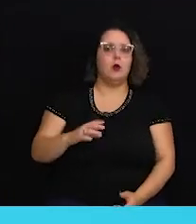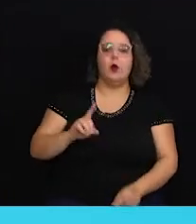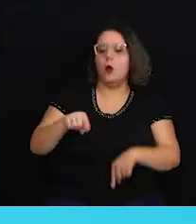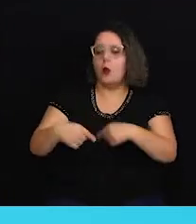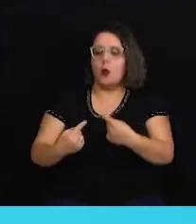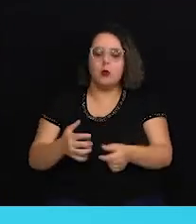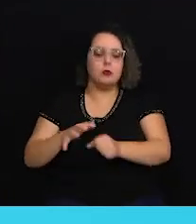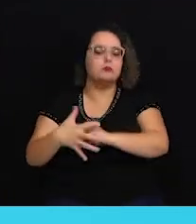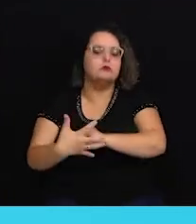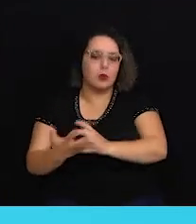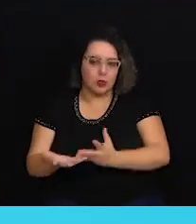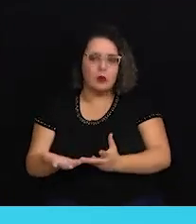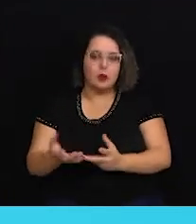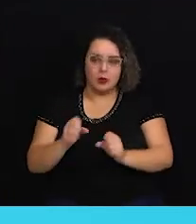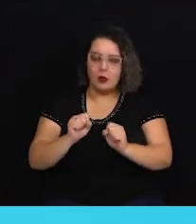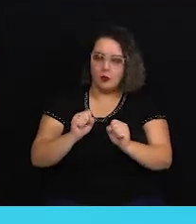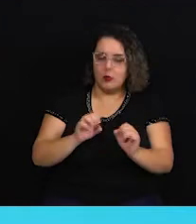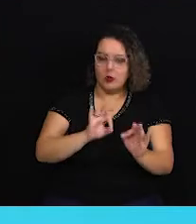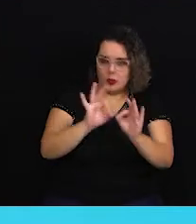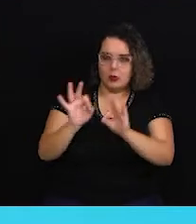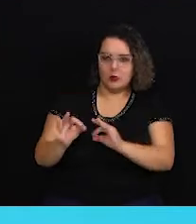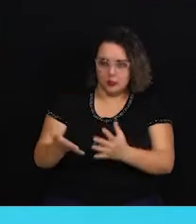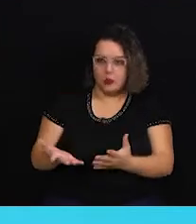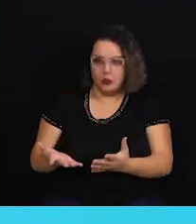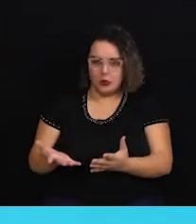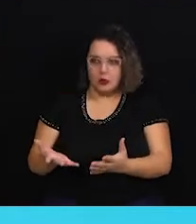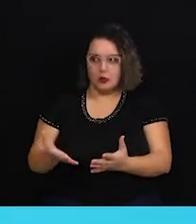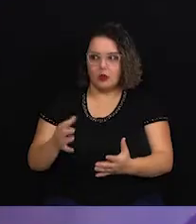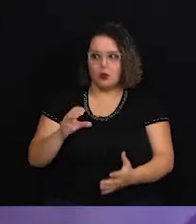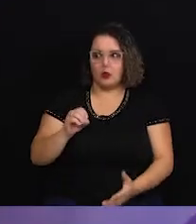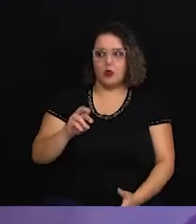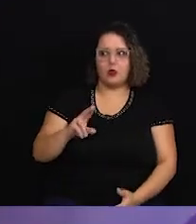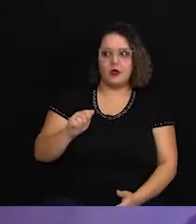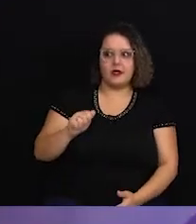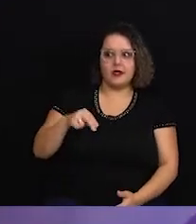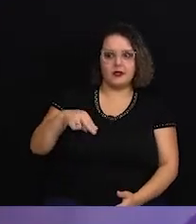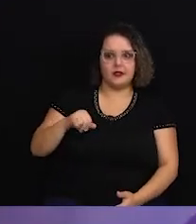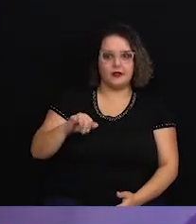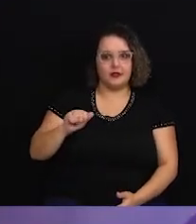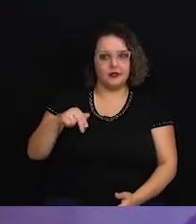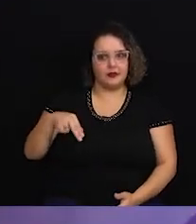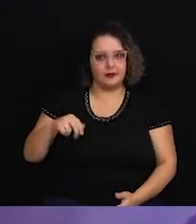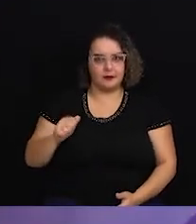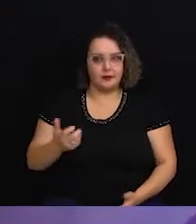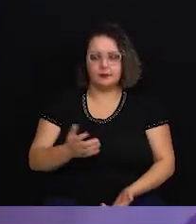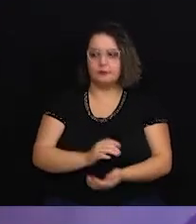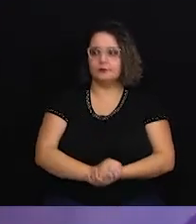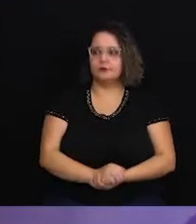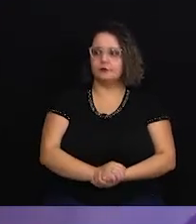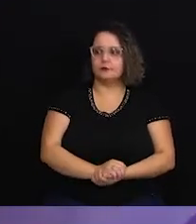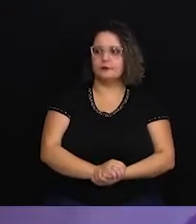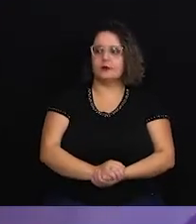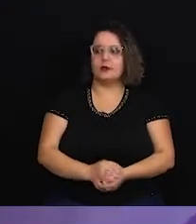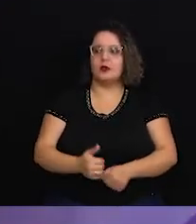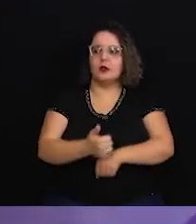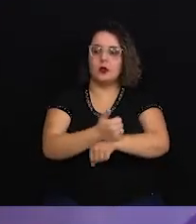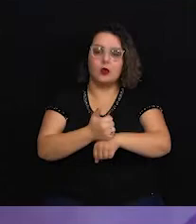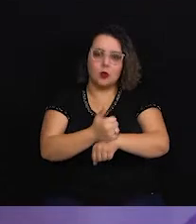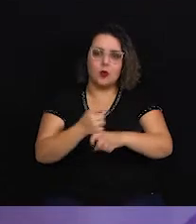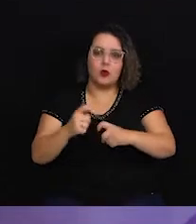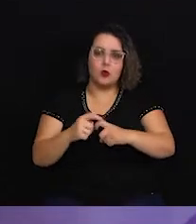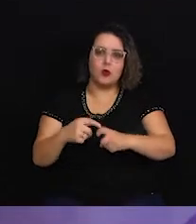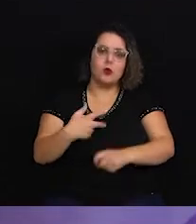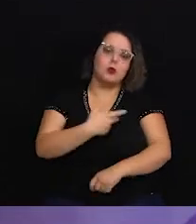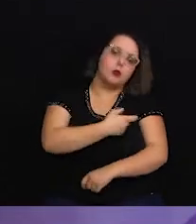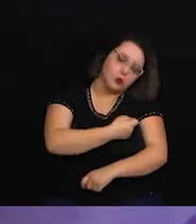unidade coronariana. O anestesista também que faz esse acompanhamento. Pegando o gancho na sua resposta, o anestesista ele precisa